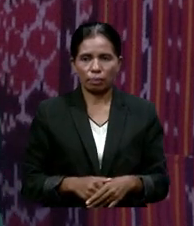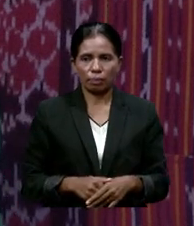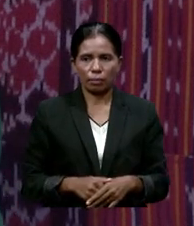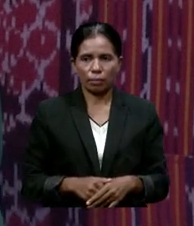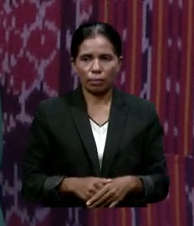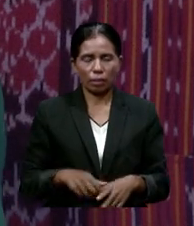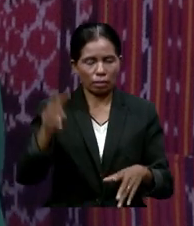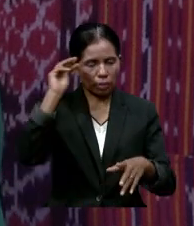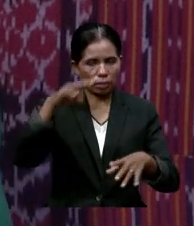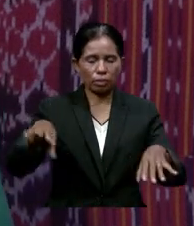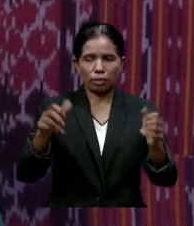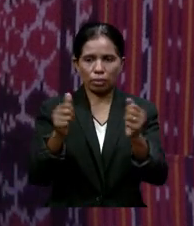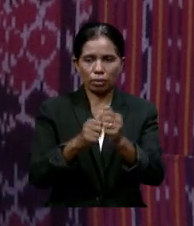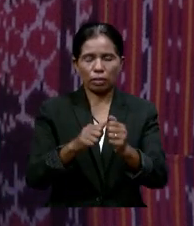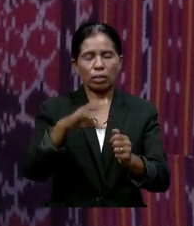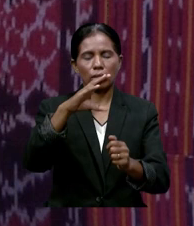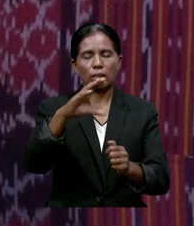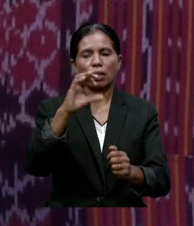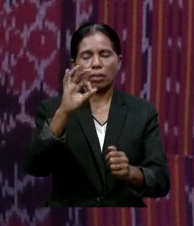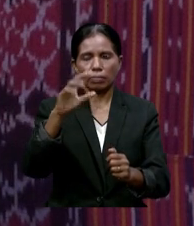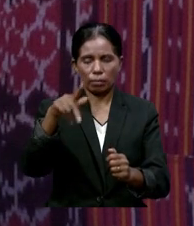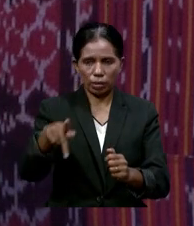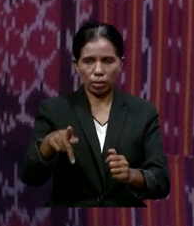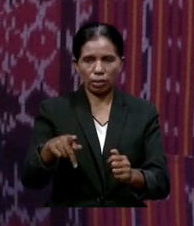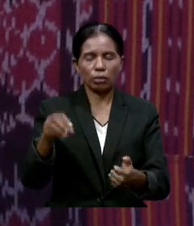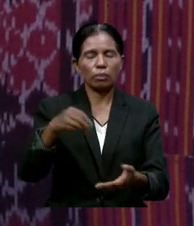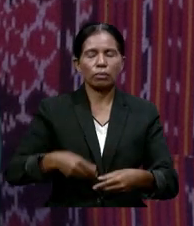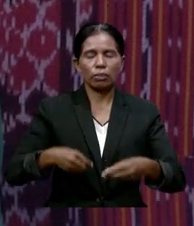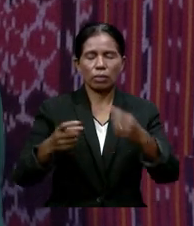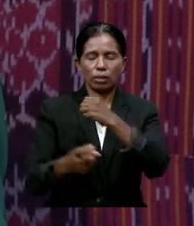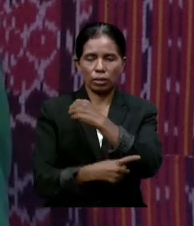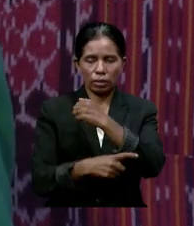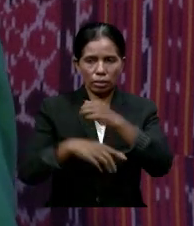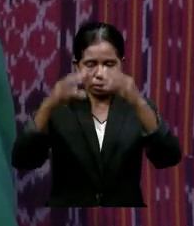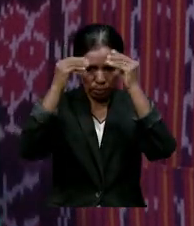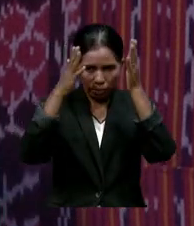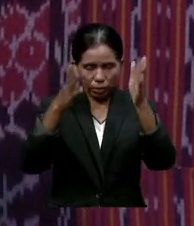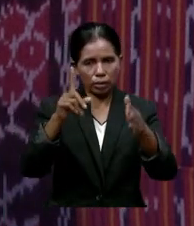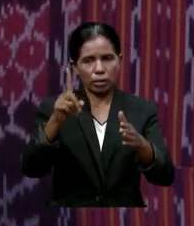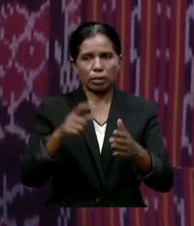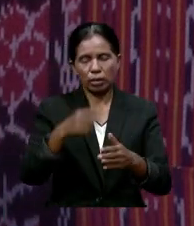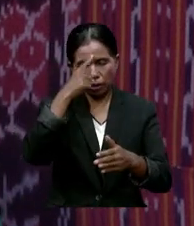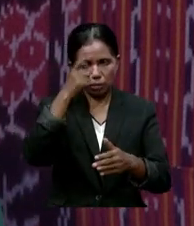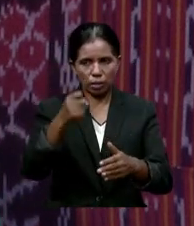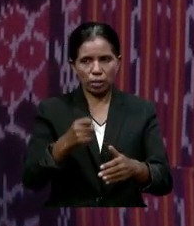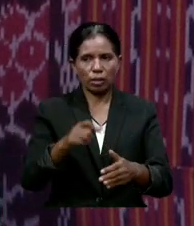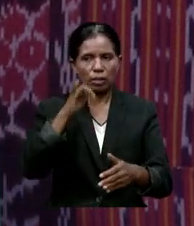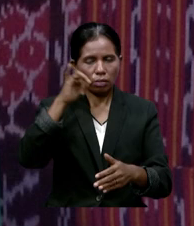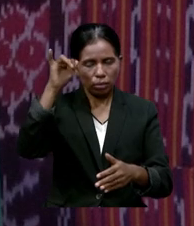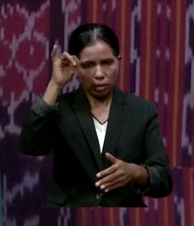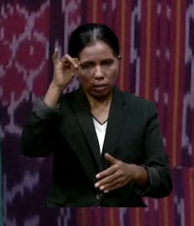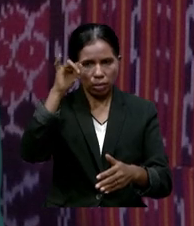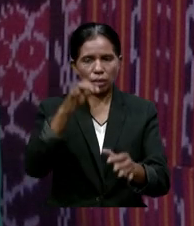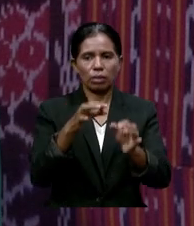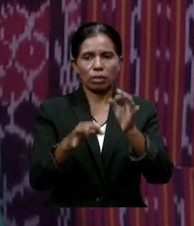o Ministério coopera, o Anhira Comissão de Função Pública, halo hatungo na sanção ba professor ida. Mas no nema ka, horsek,